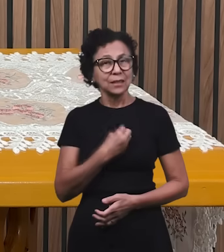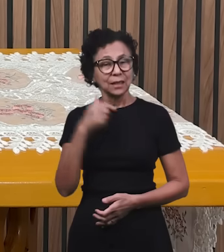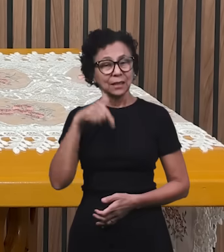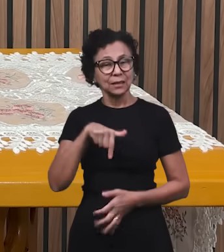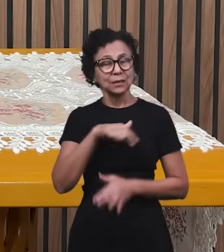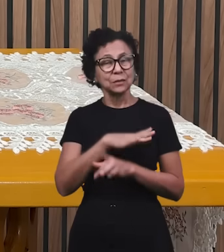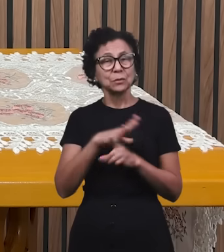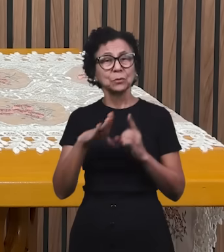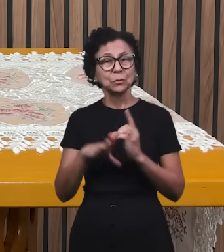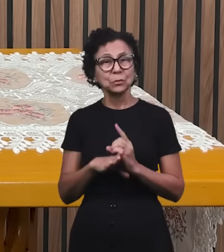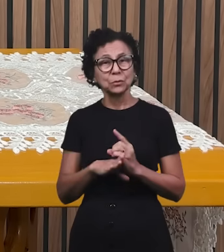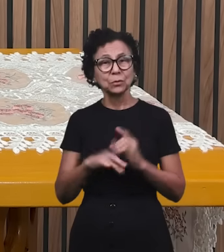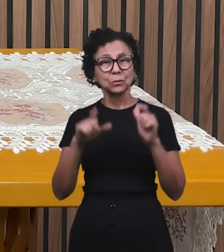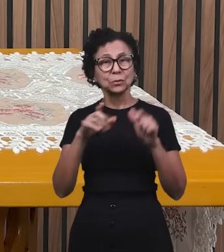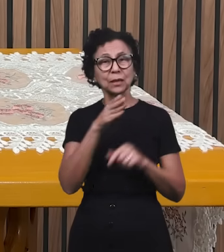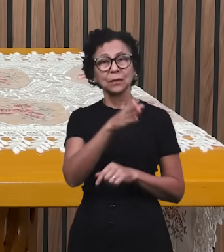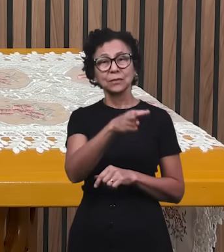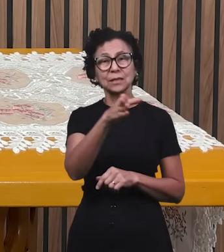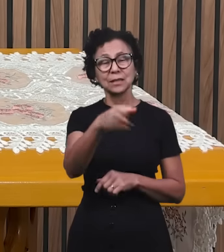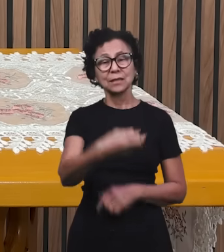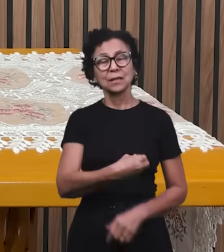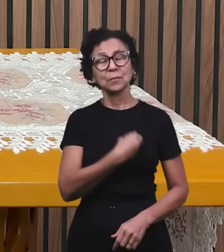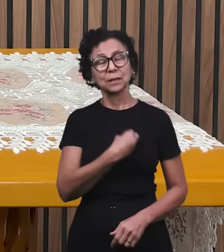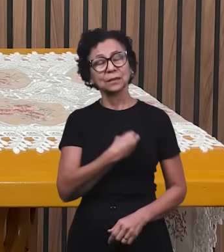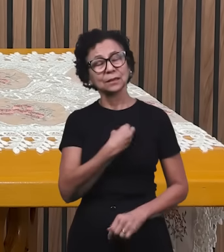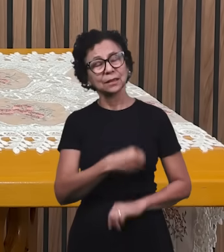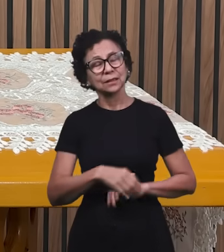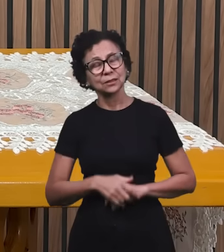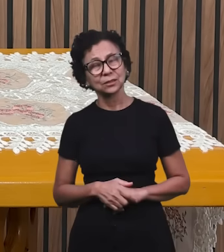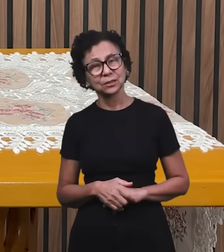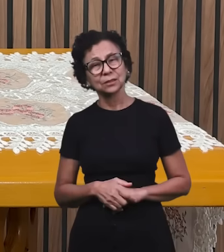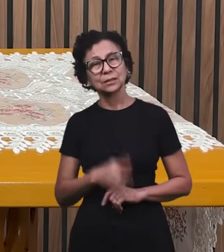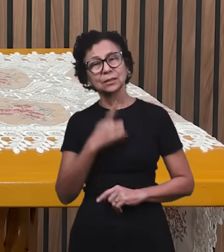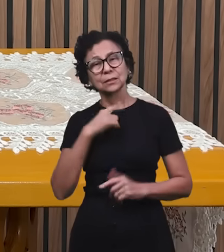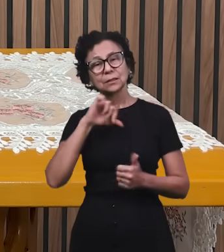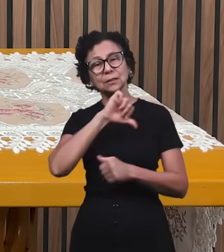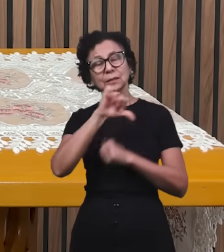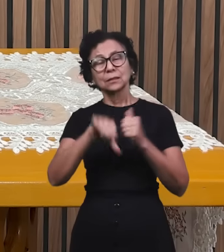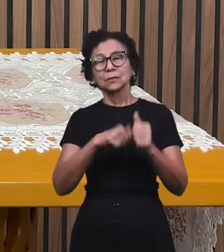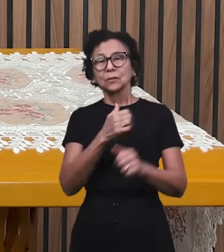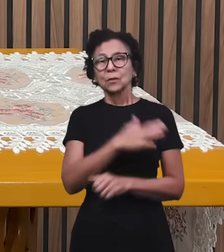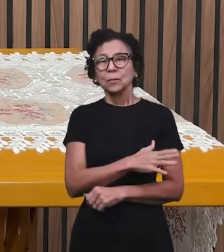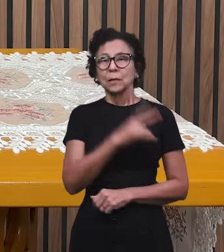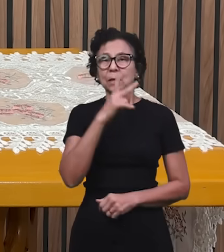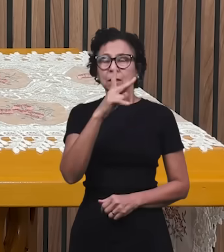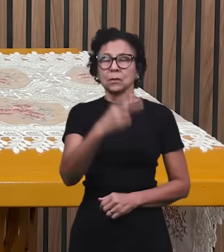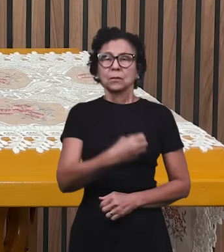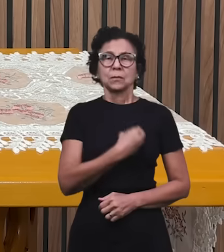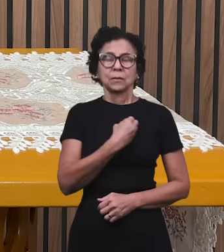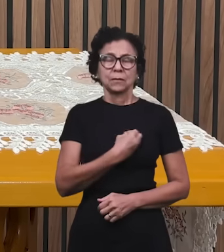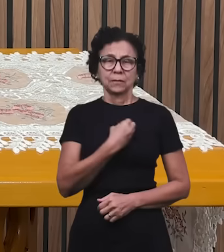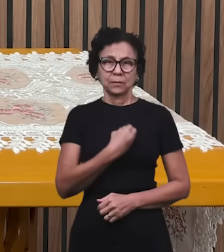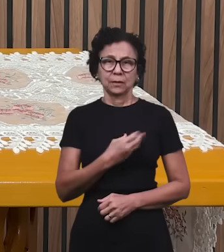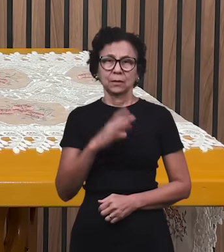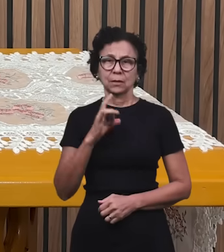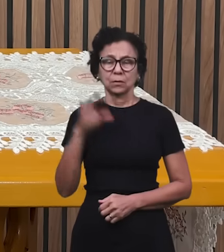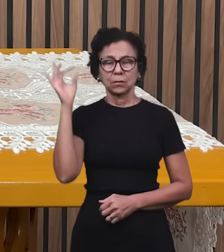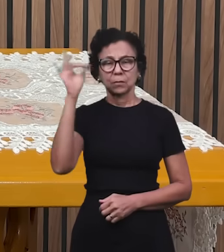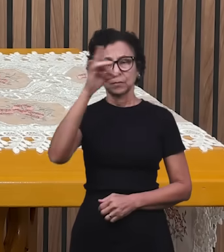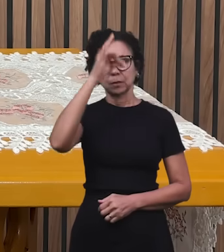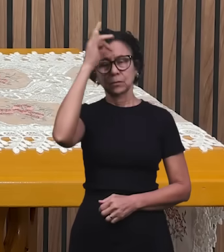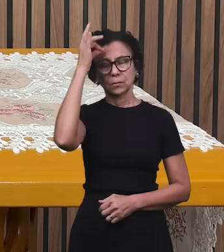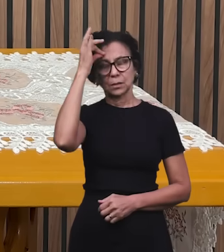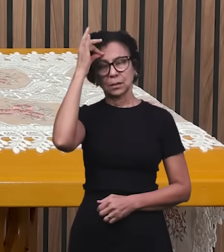onde você está, e Ele quer transformar a sua vida com o poder do Evangelho. Só o Espírito Santo pode